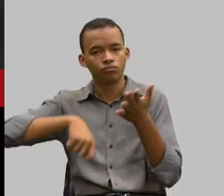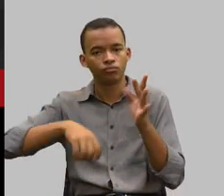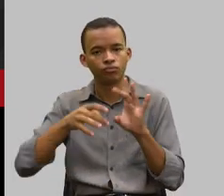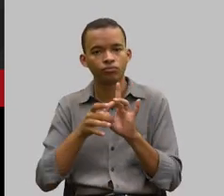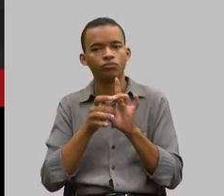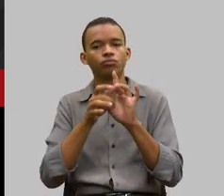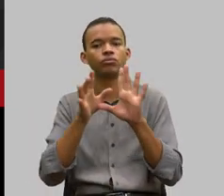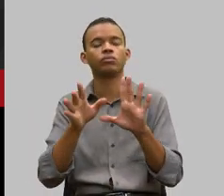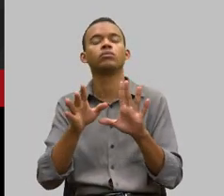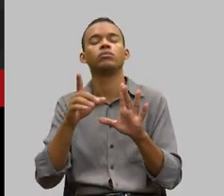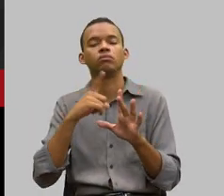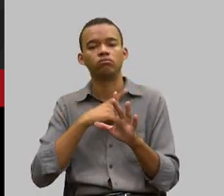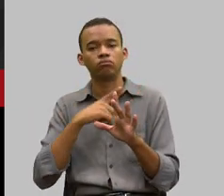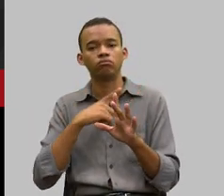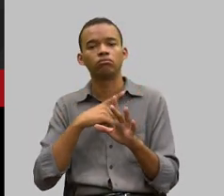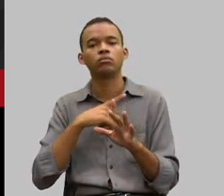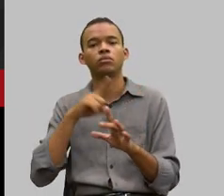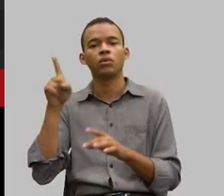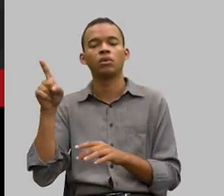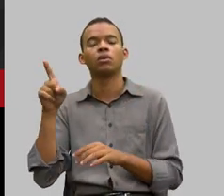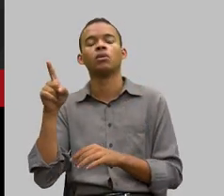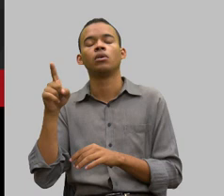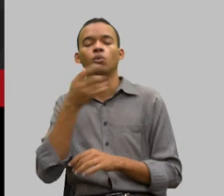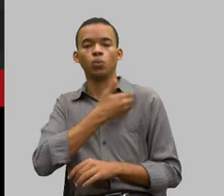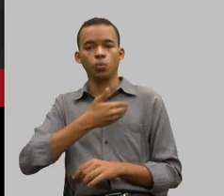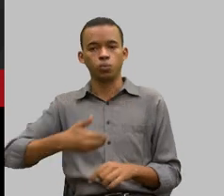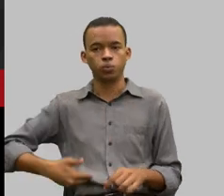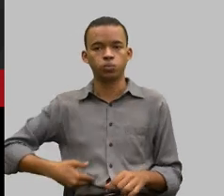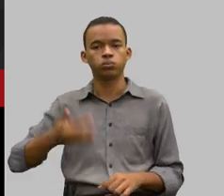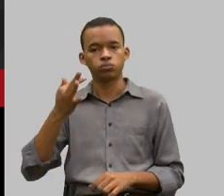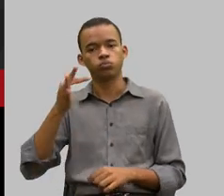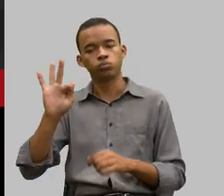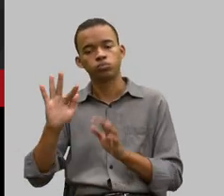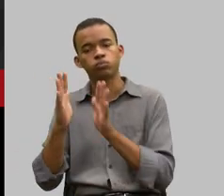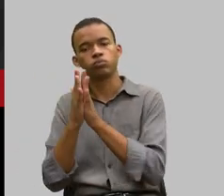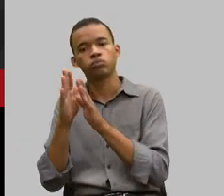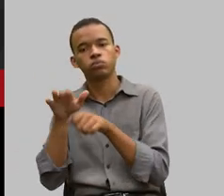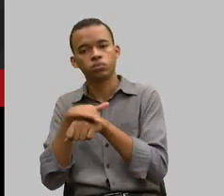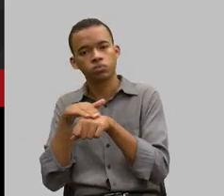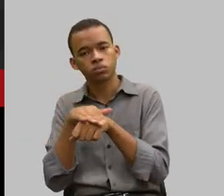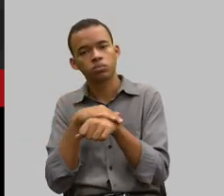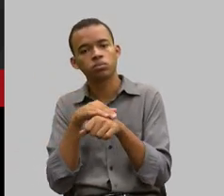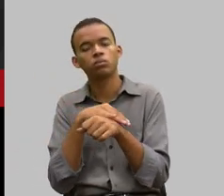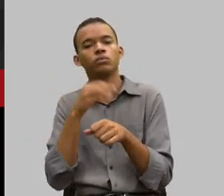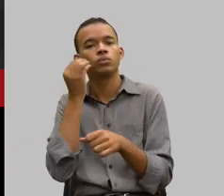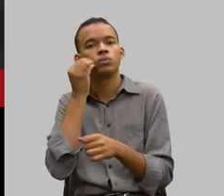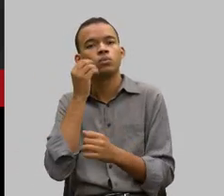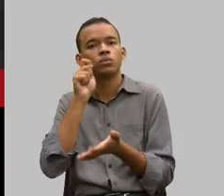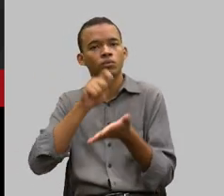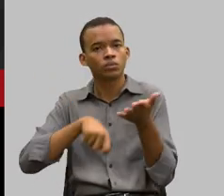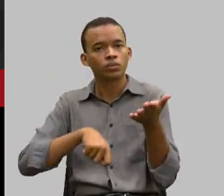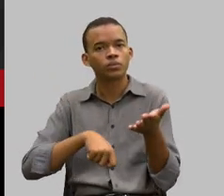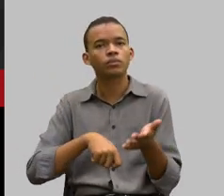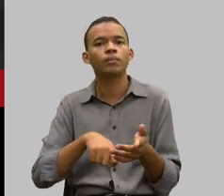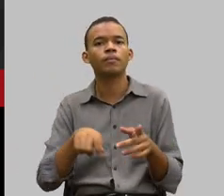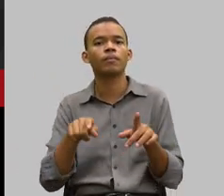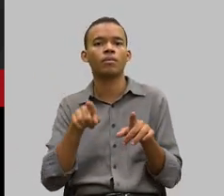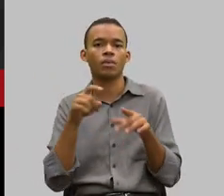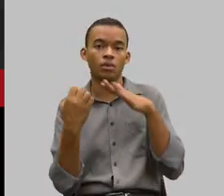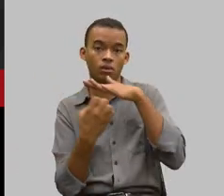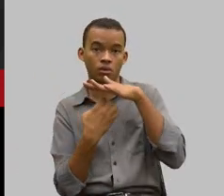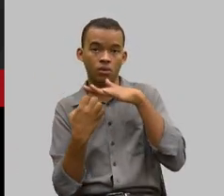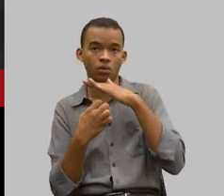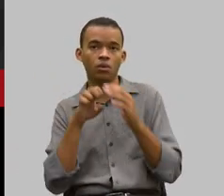o governo federal a AMC desenvolve também hoje a Mc a política pública do